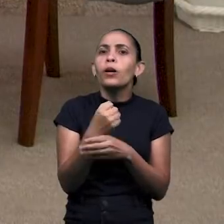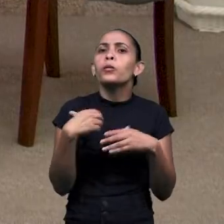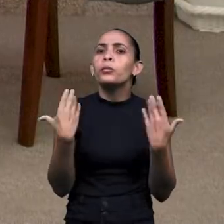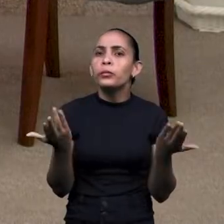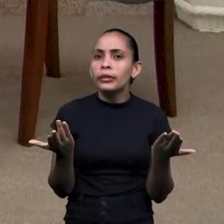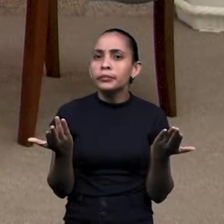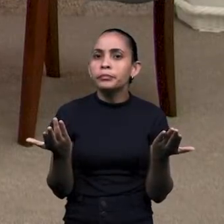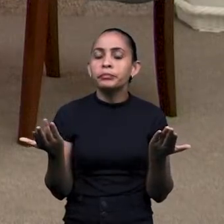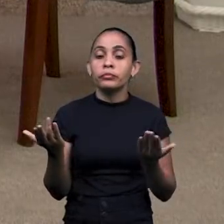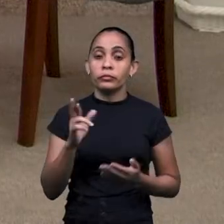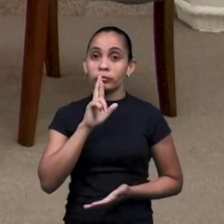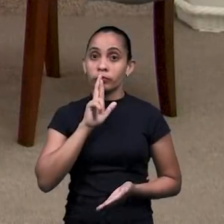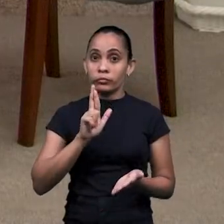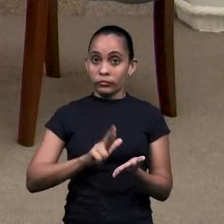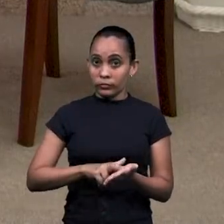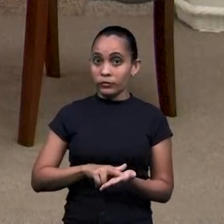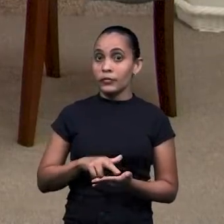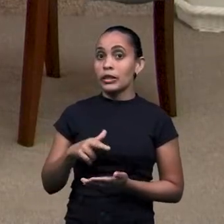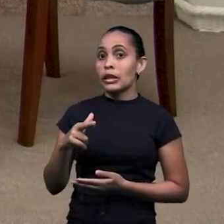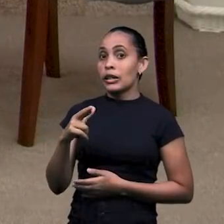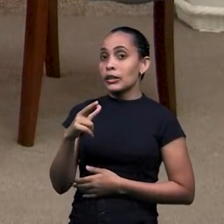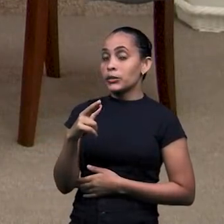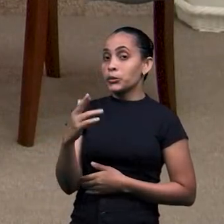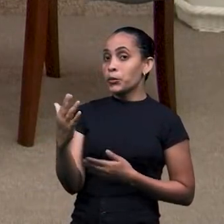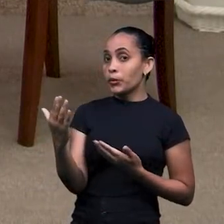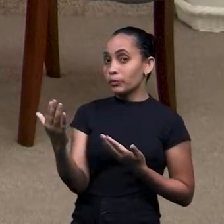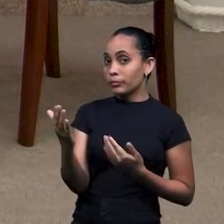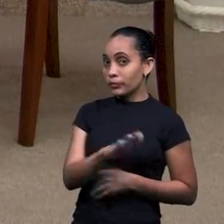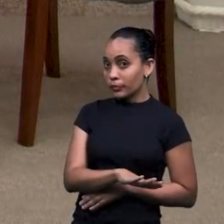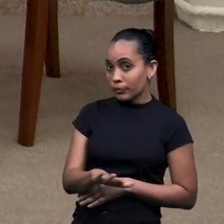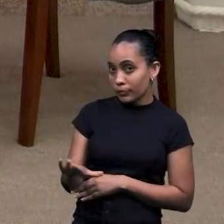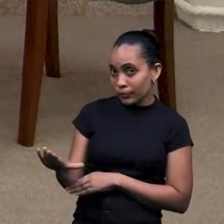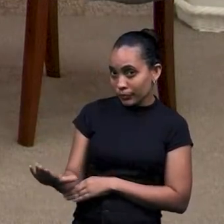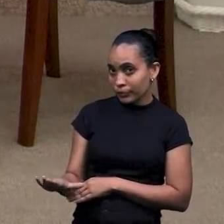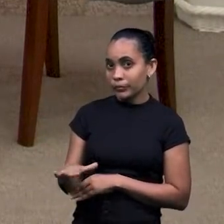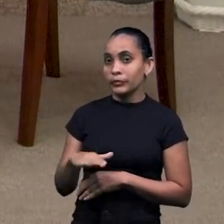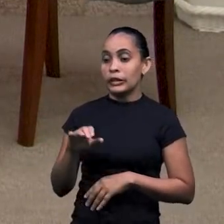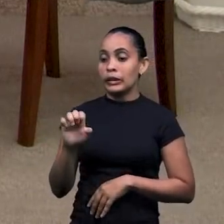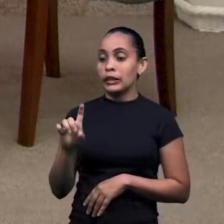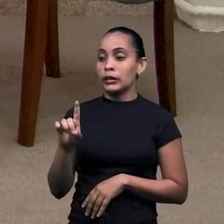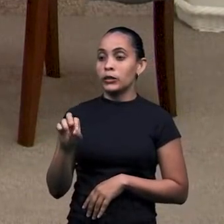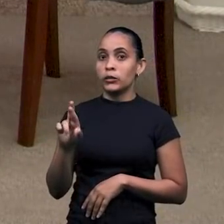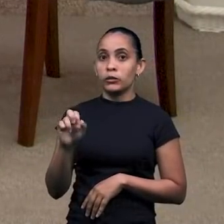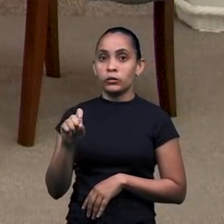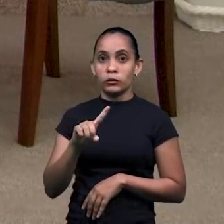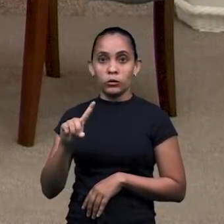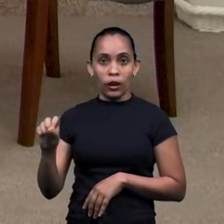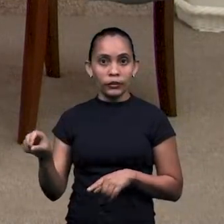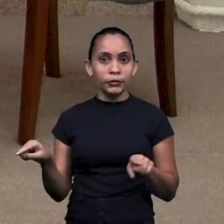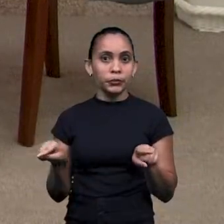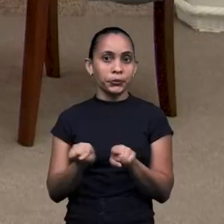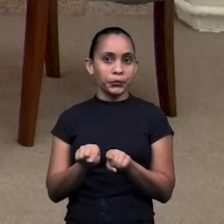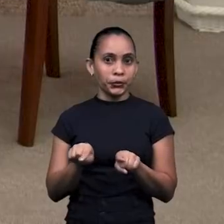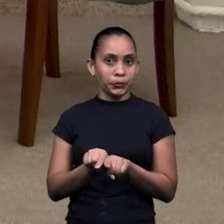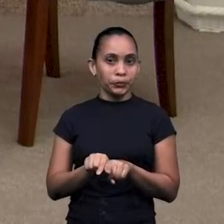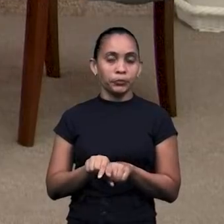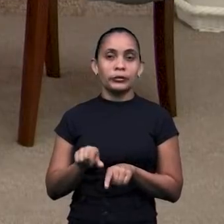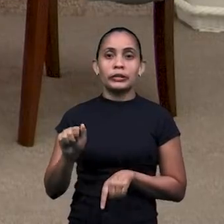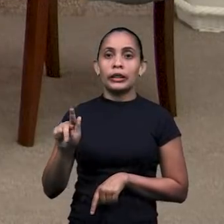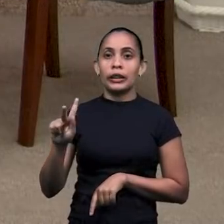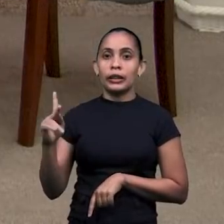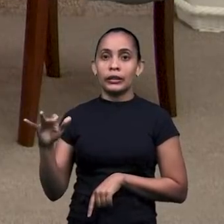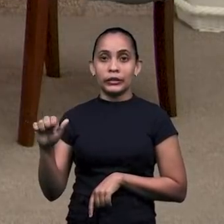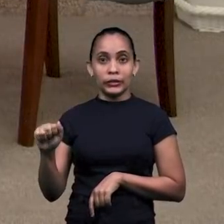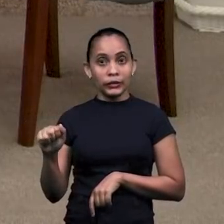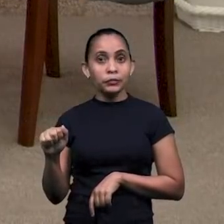Nós temos a resposta do intermediário Arthur Andrade, de Rio das Ostras, Rio de Janeiro, da intermediária